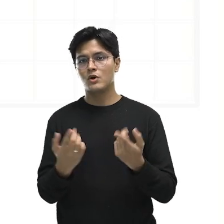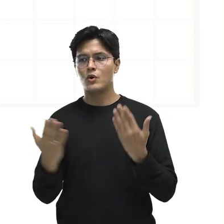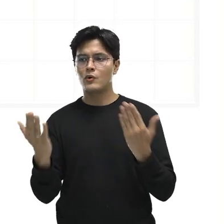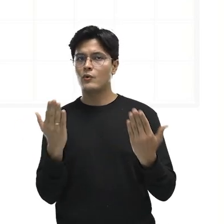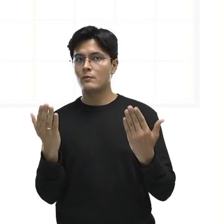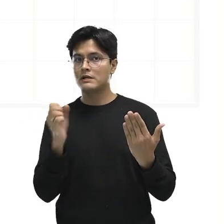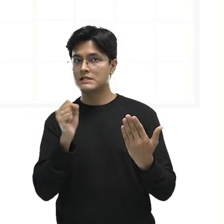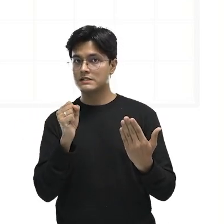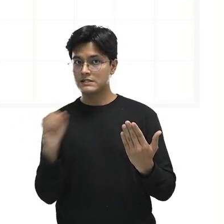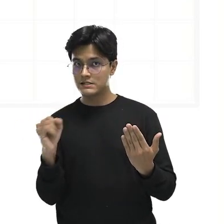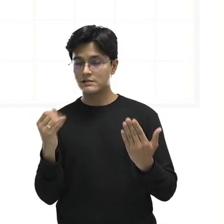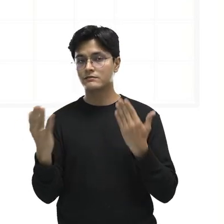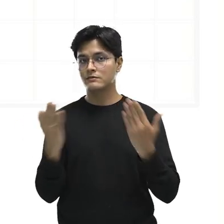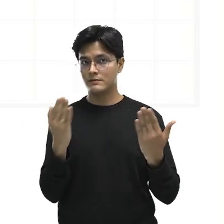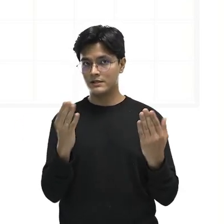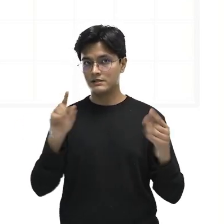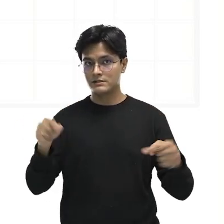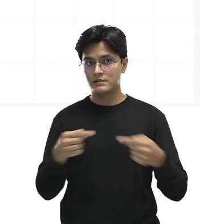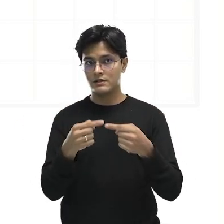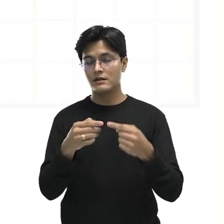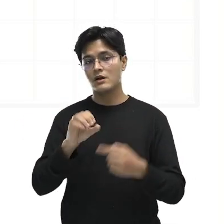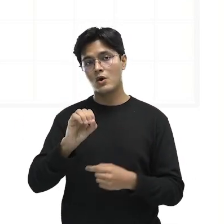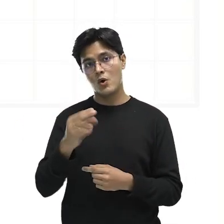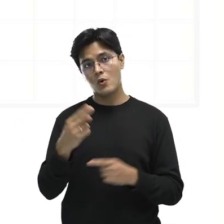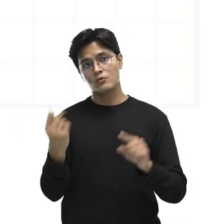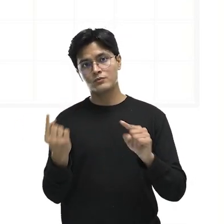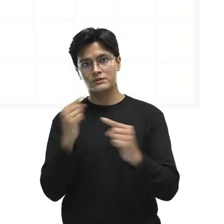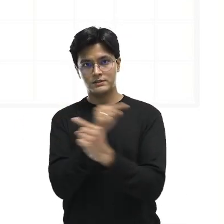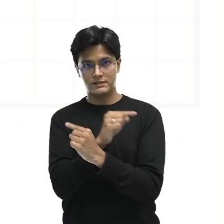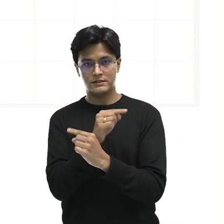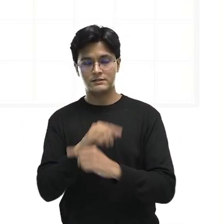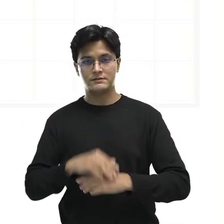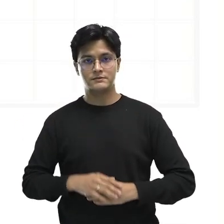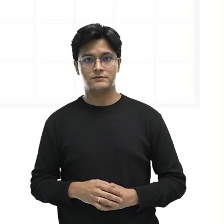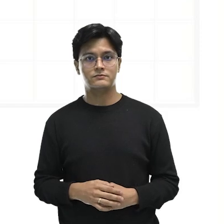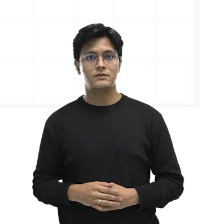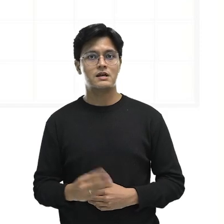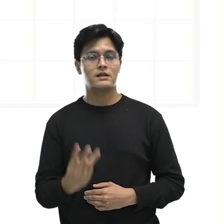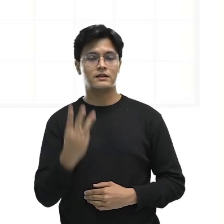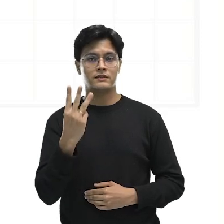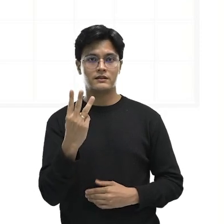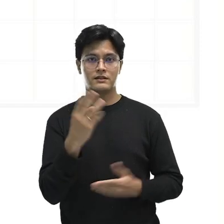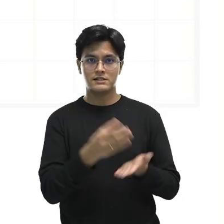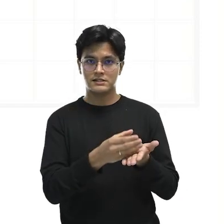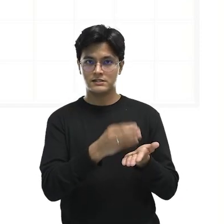são diretas ou inversamente proporcionais, tá bom? Vamos lá, então, 3 xícaras,